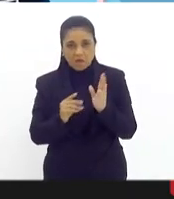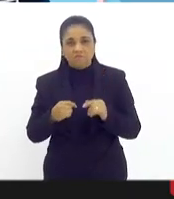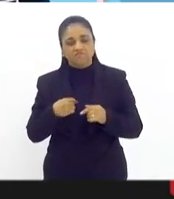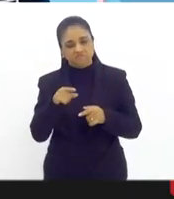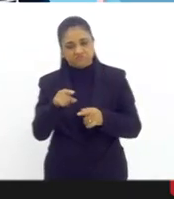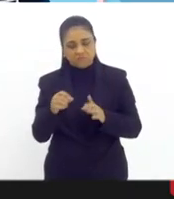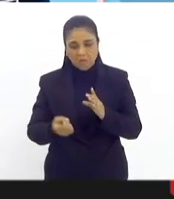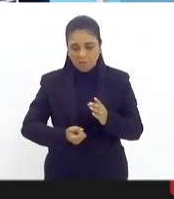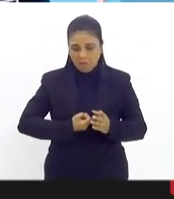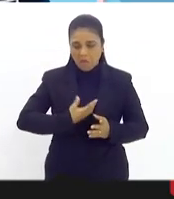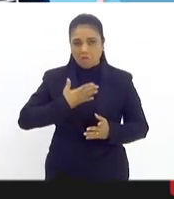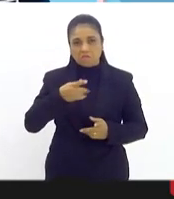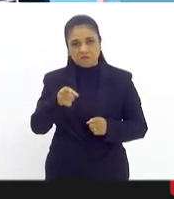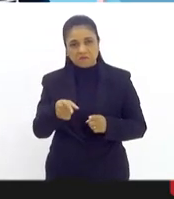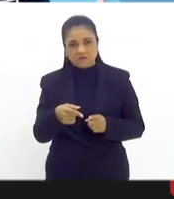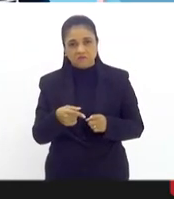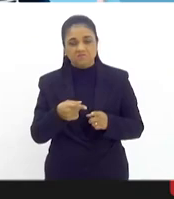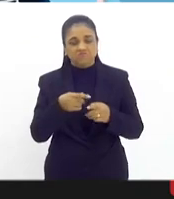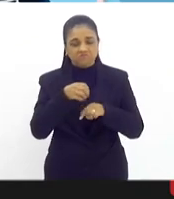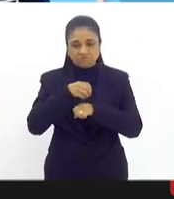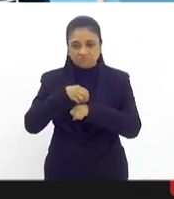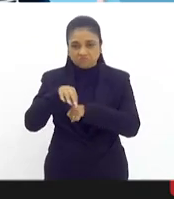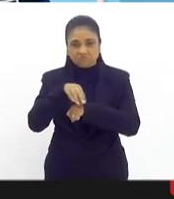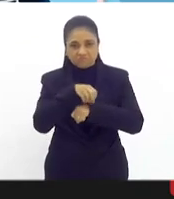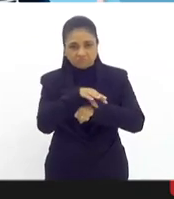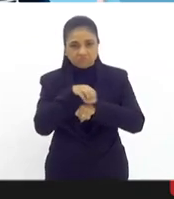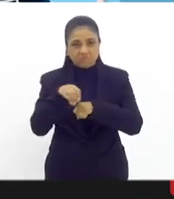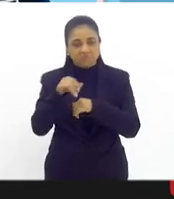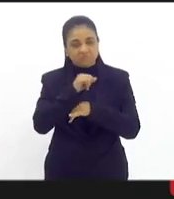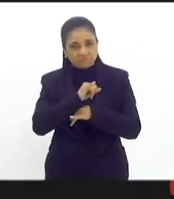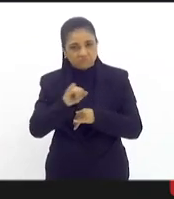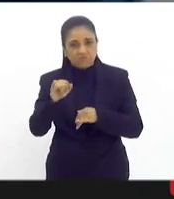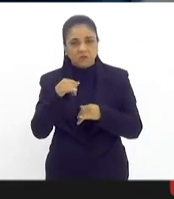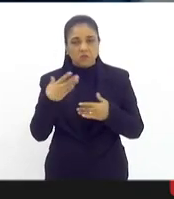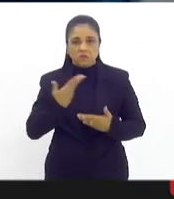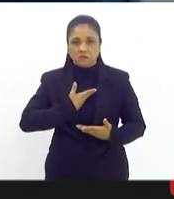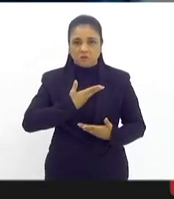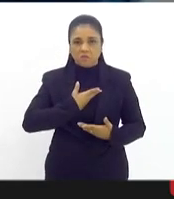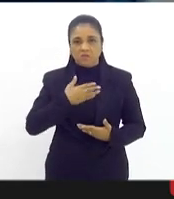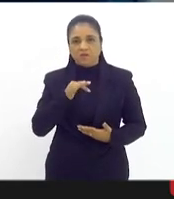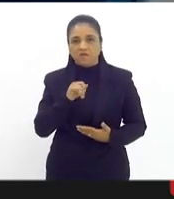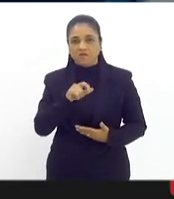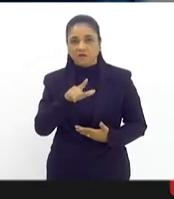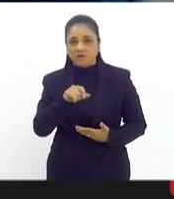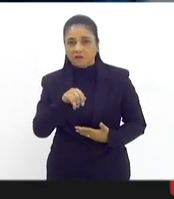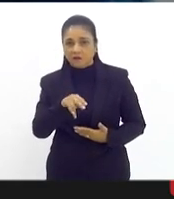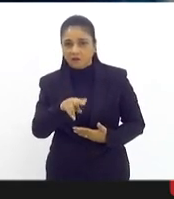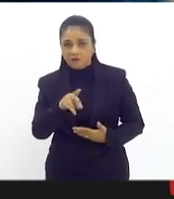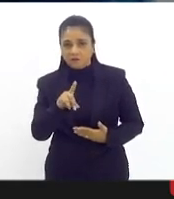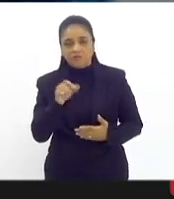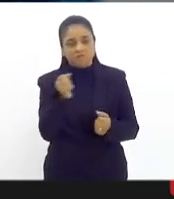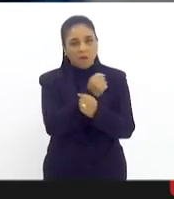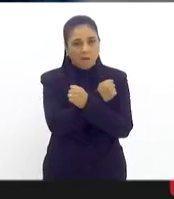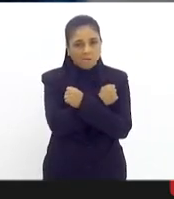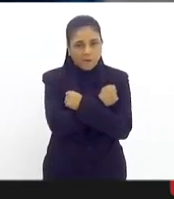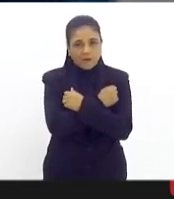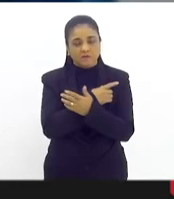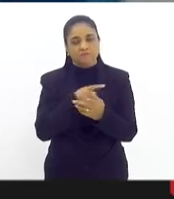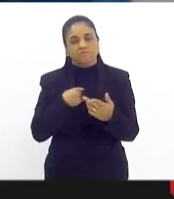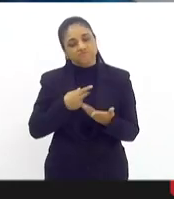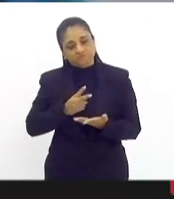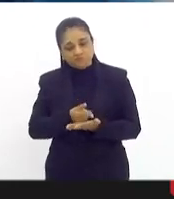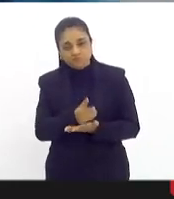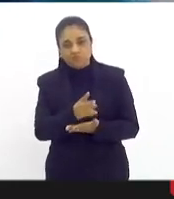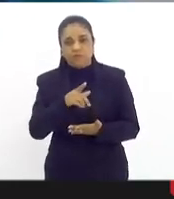Transmita aos vossos companheiros da Finlândia, nosso abraço fraterno. Olha, nós vamos continuar aqui, a Ingrid vai